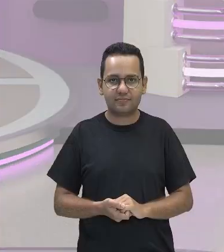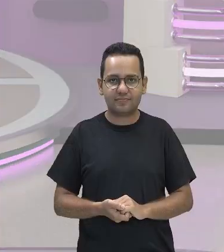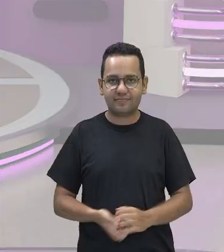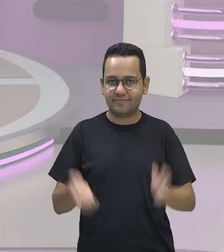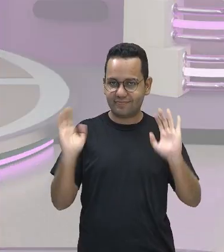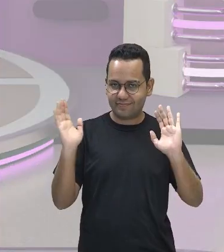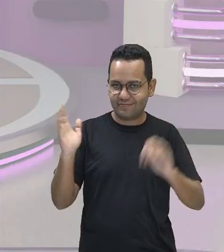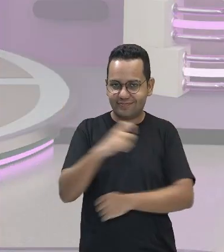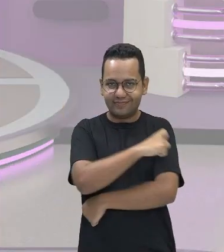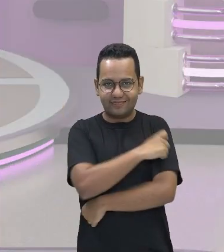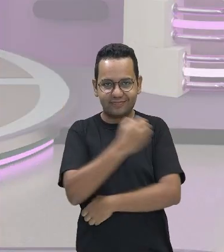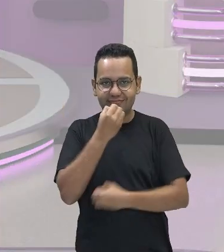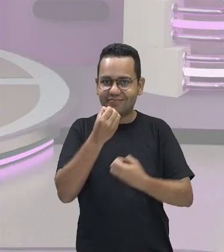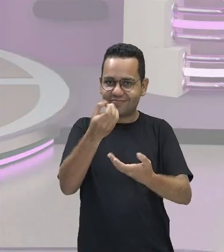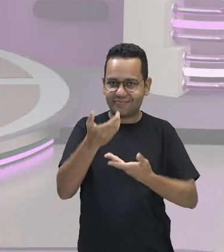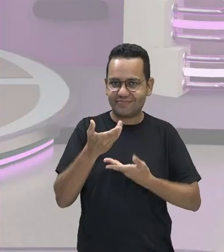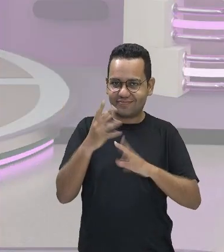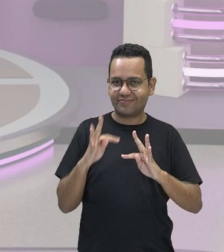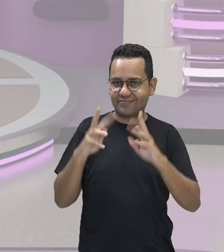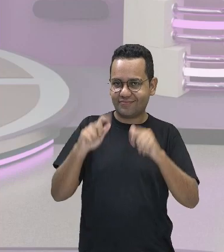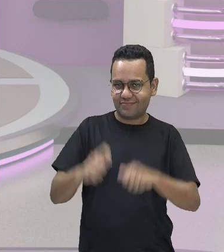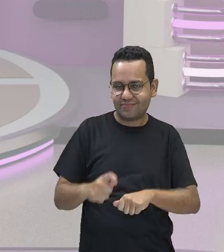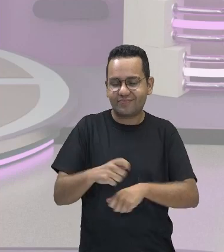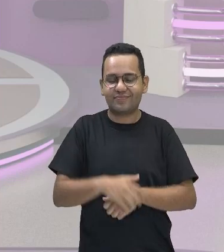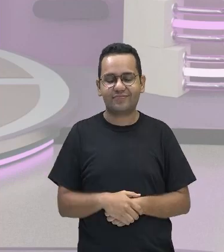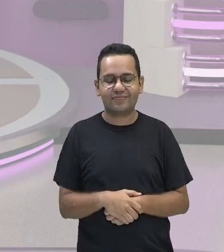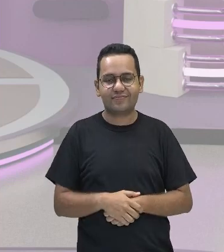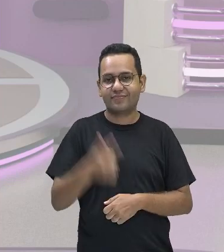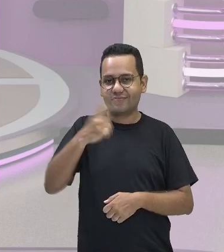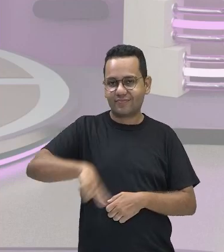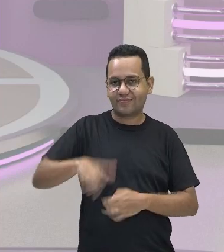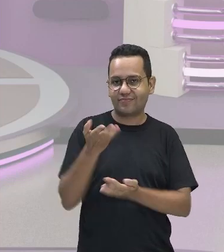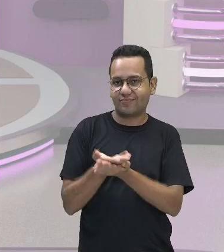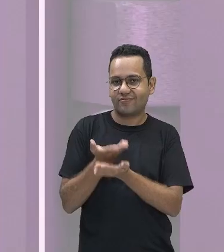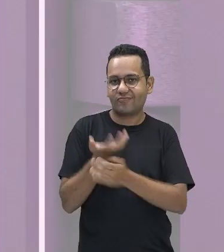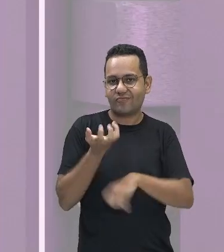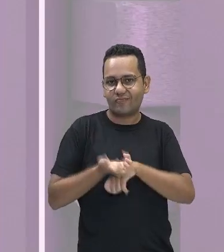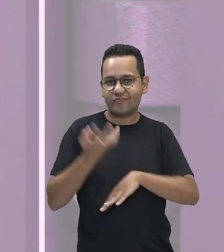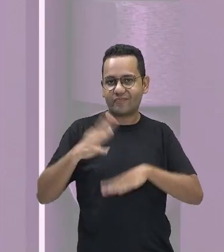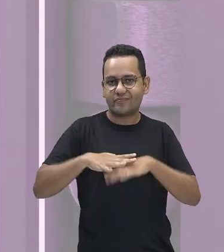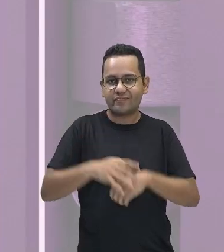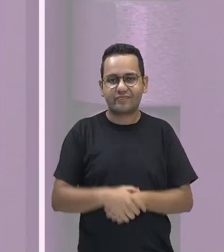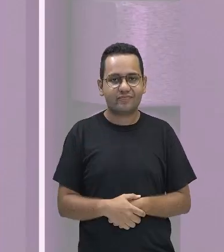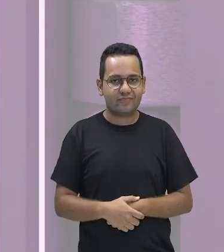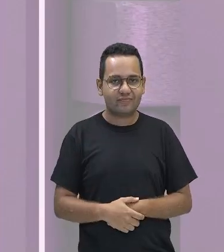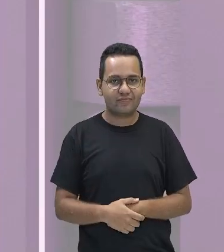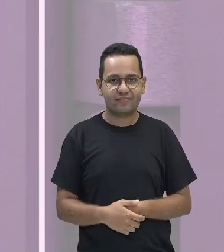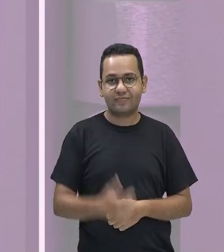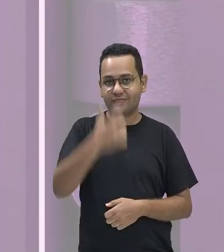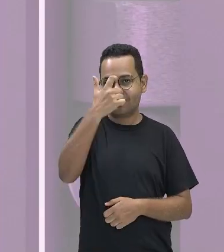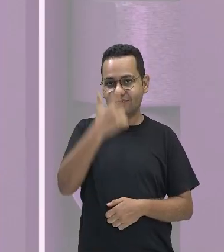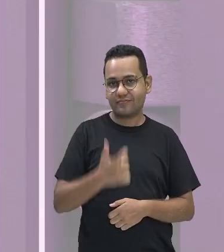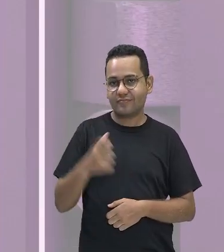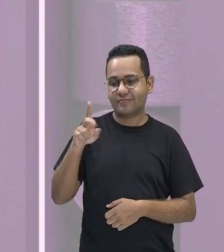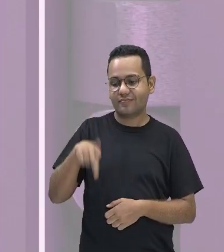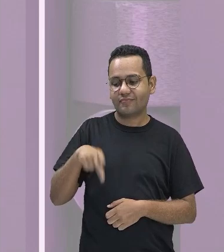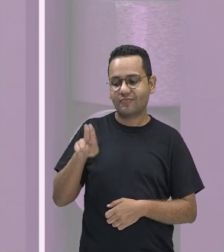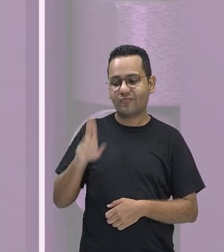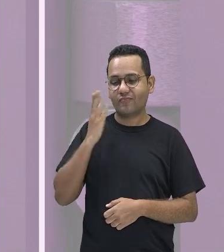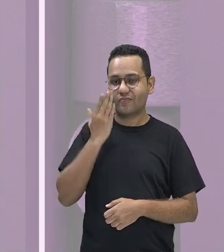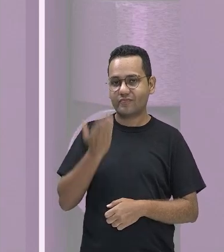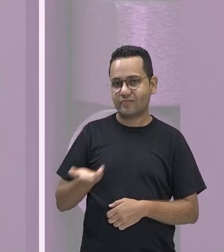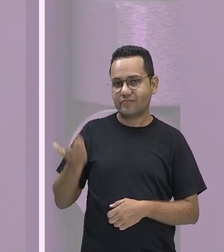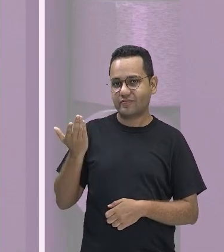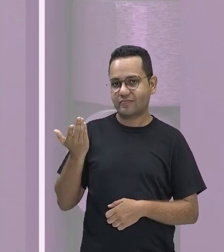Olá pessoal, sejam todos bem-vindos a mais uma aula de matemática. Sou o professor Tiago Silva, professor